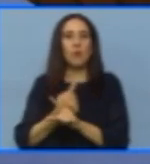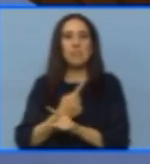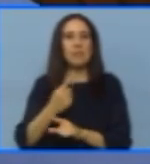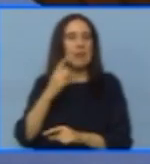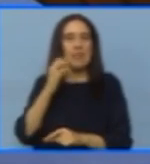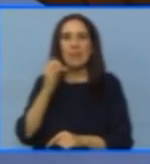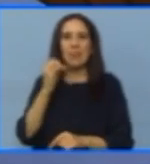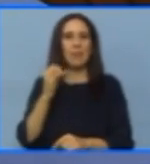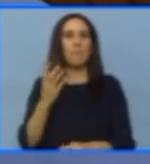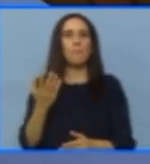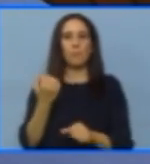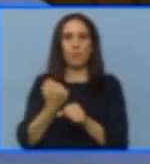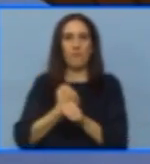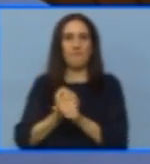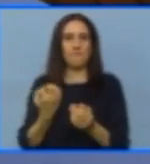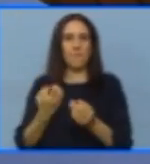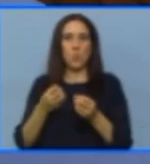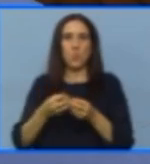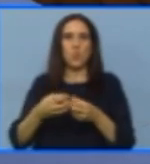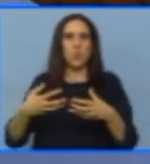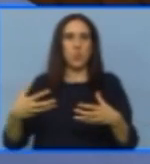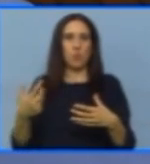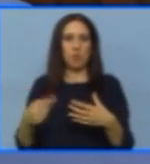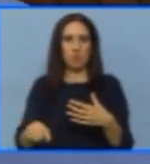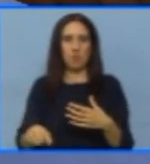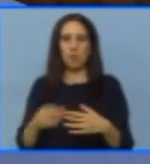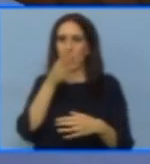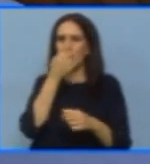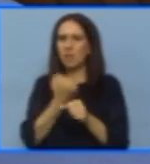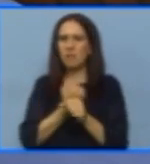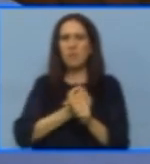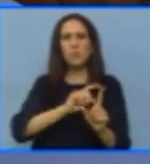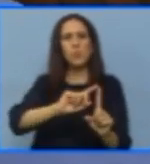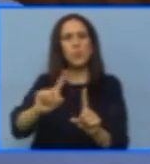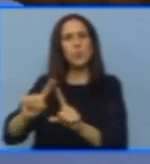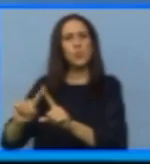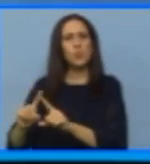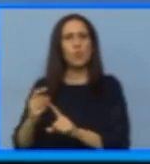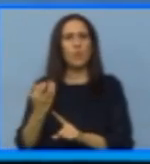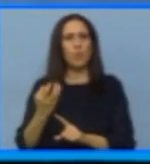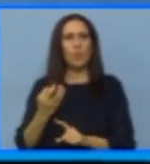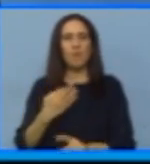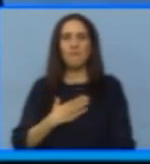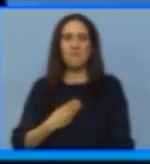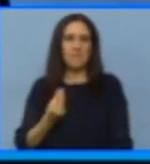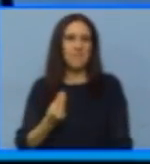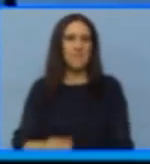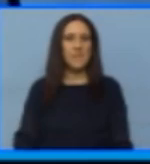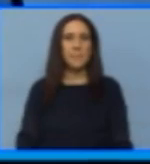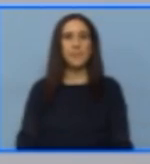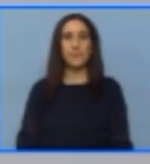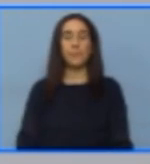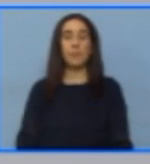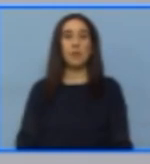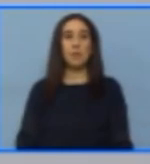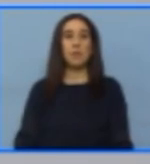experienciado porque era uma atividade realmente muito grande e muitas atividades diversificadas e gostei muito. No conjunto de